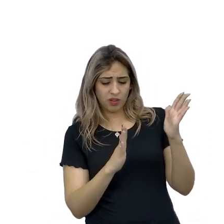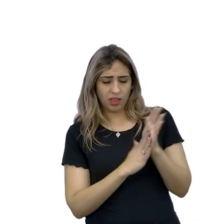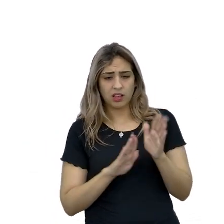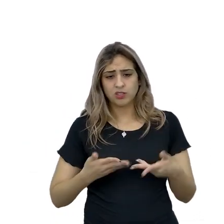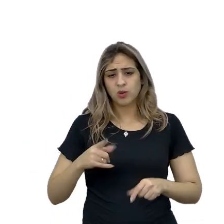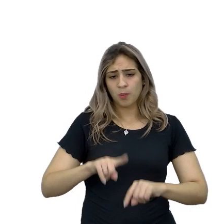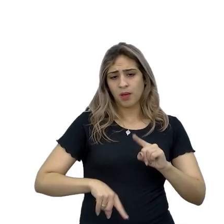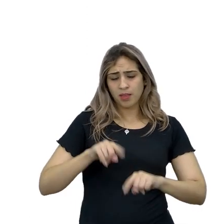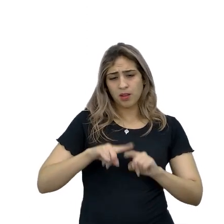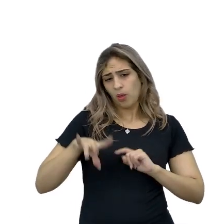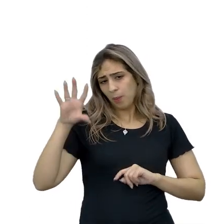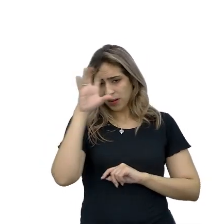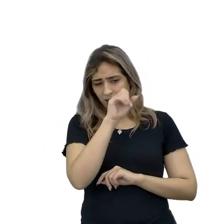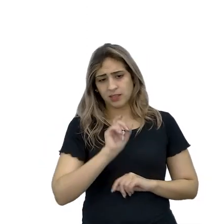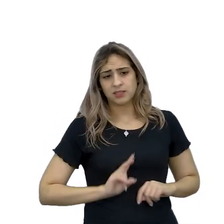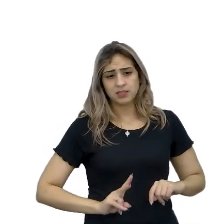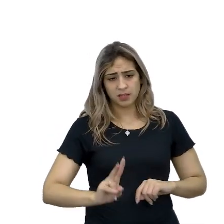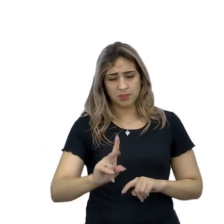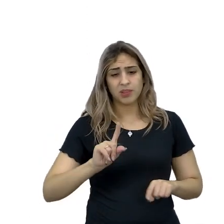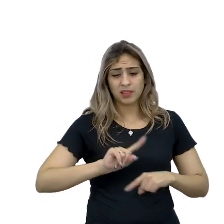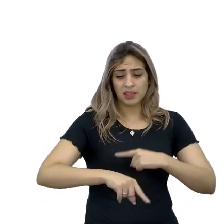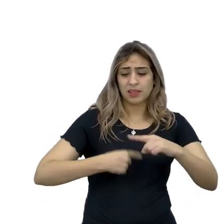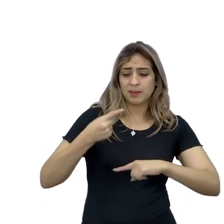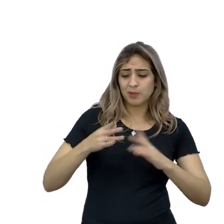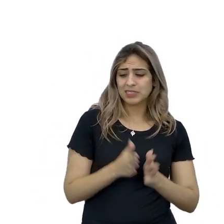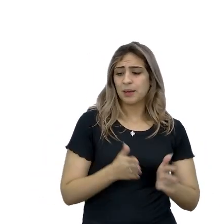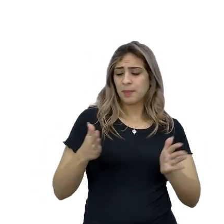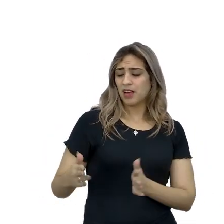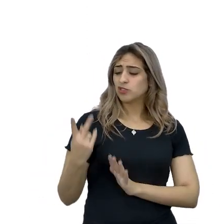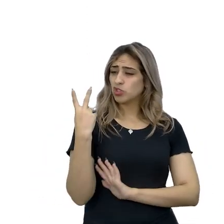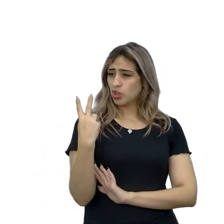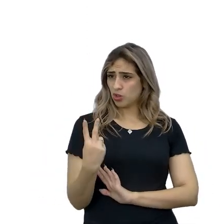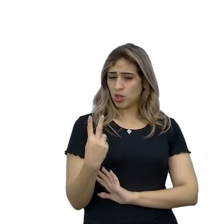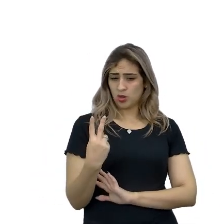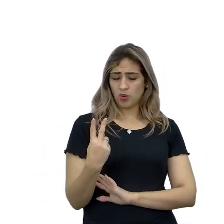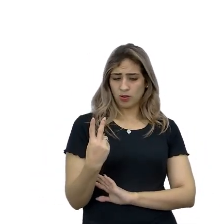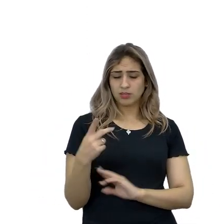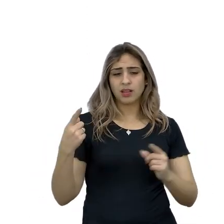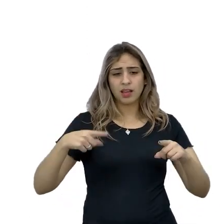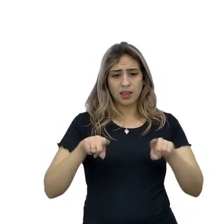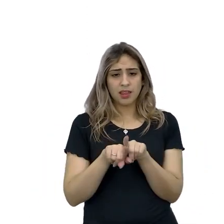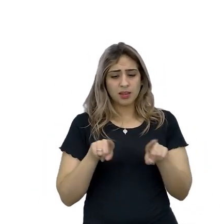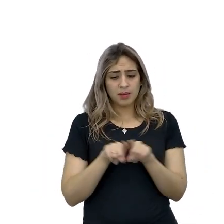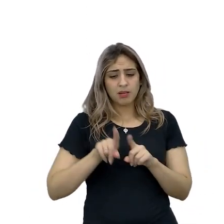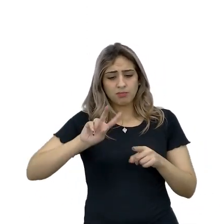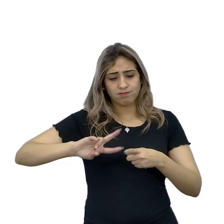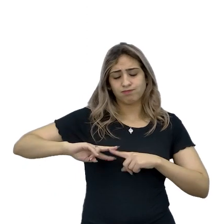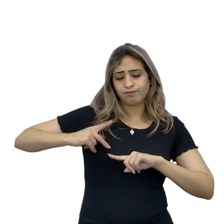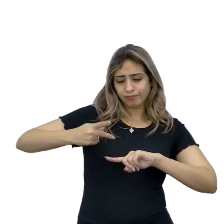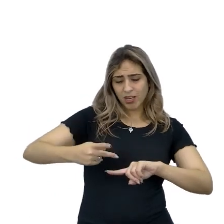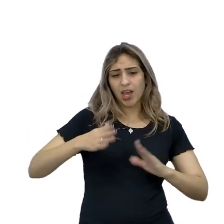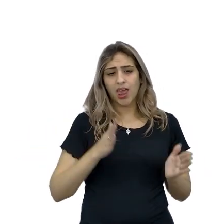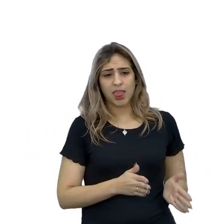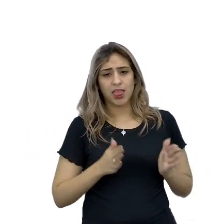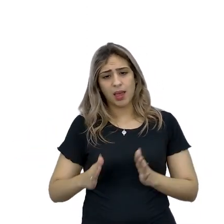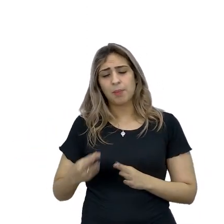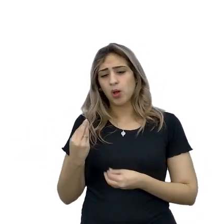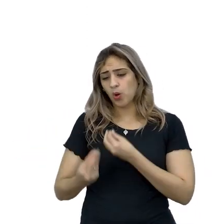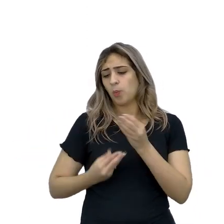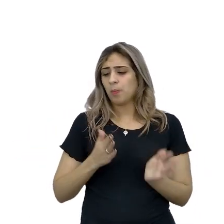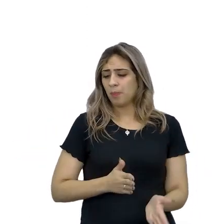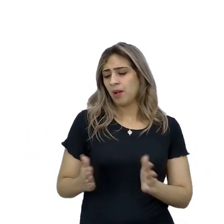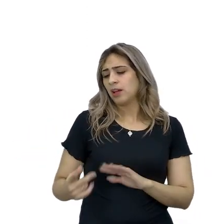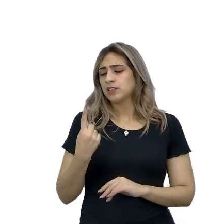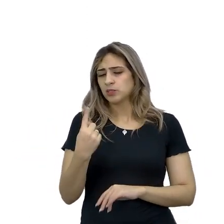do material do Aprender Sempre, e depois a parte 2, né? Que é também uma transmissão de etapa, como na parte